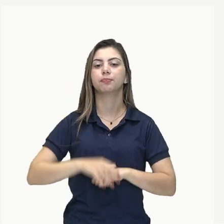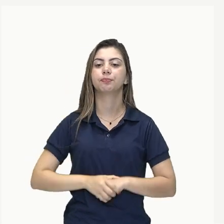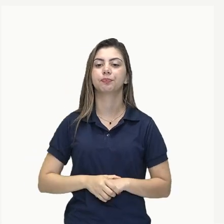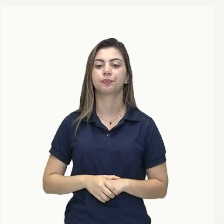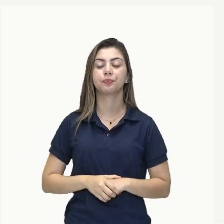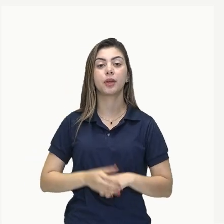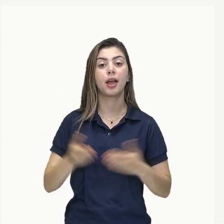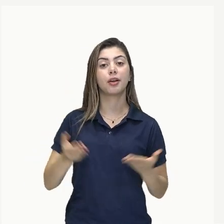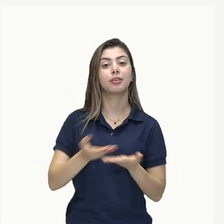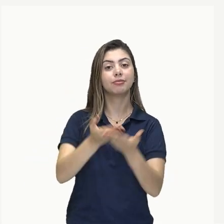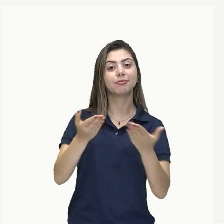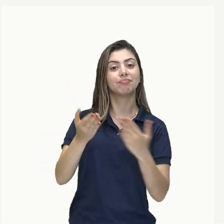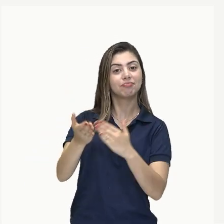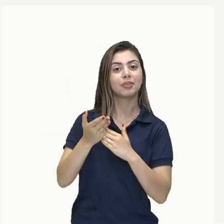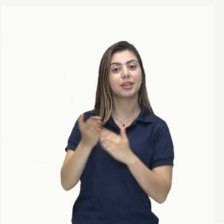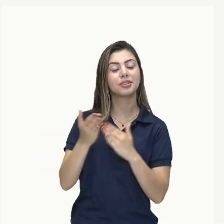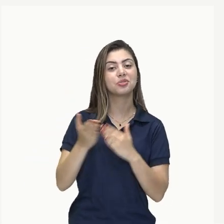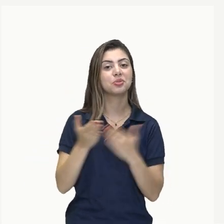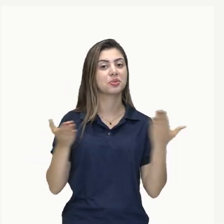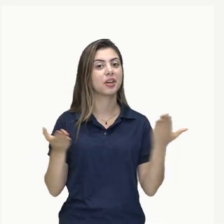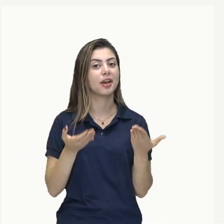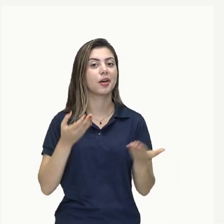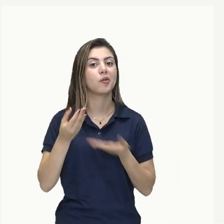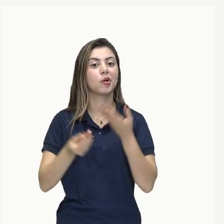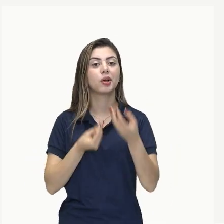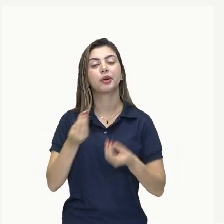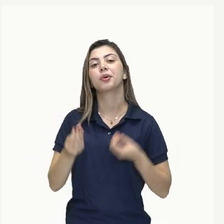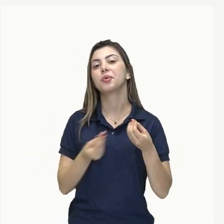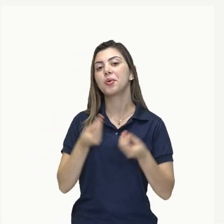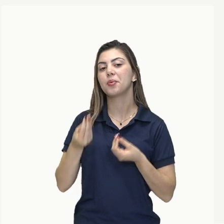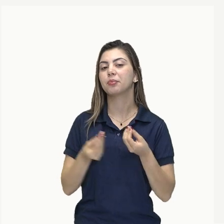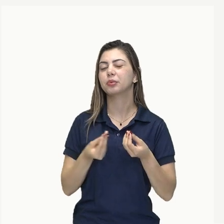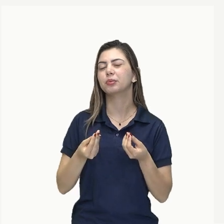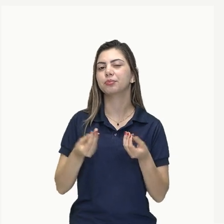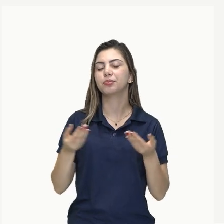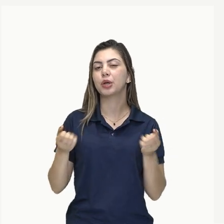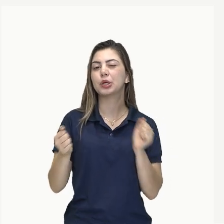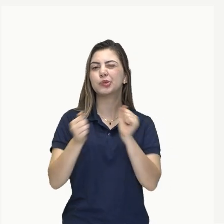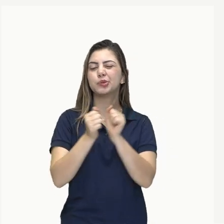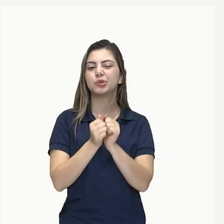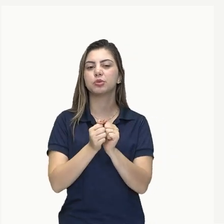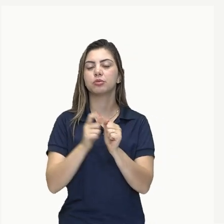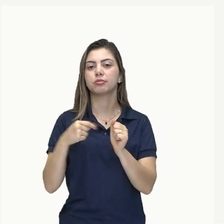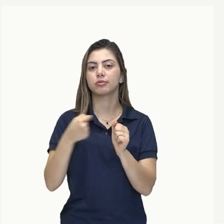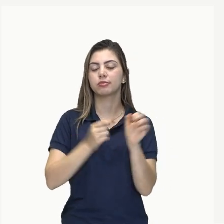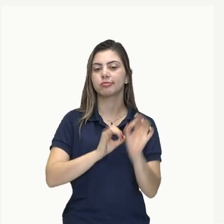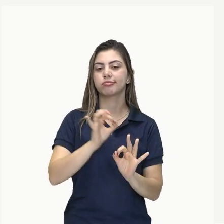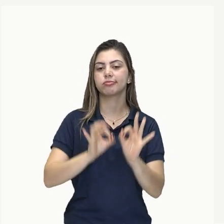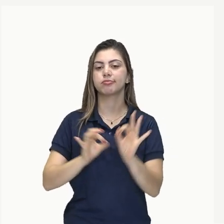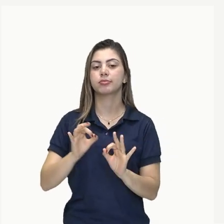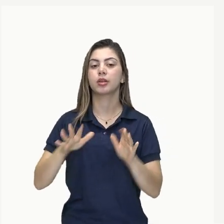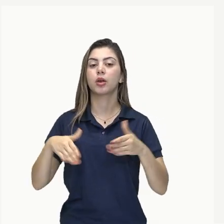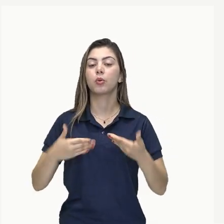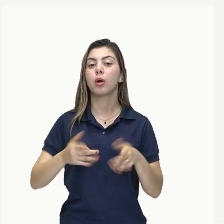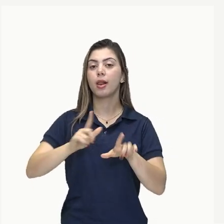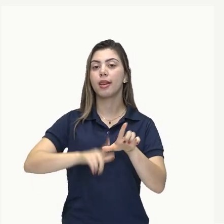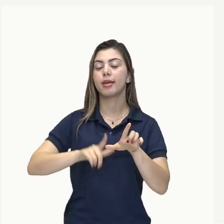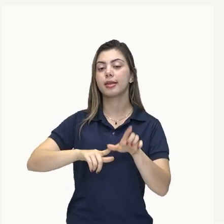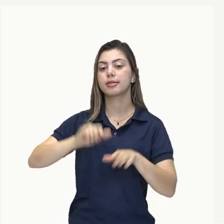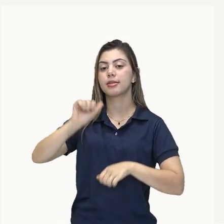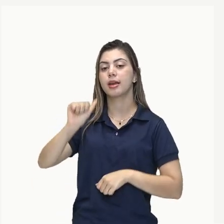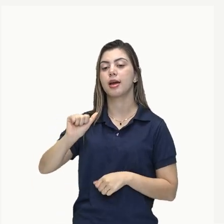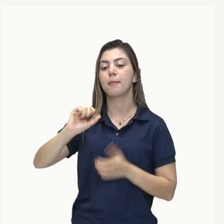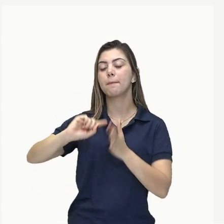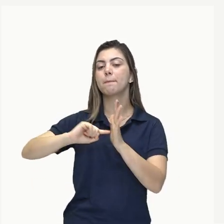ajude aí agora, eu quero que você faça junto comigo aqui, ó, o par ordenado do